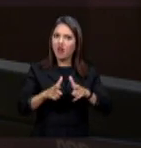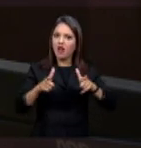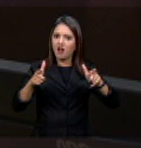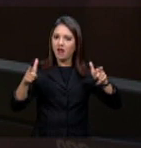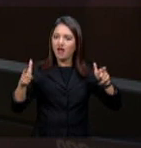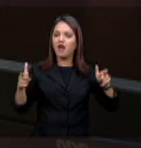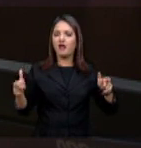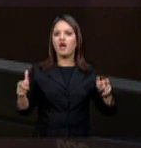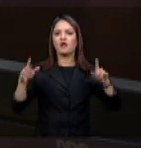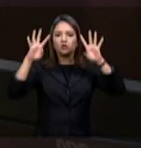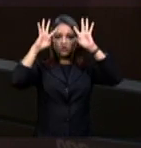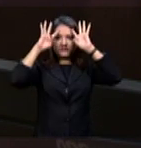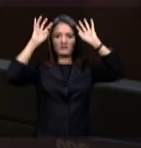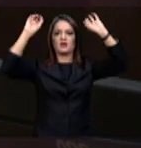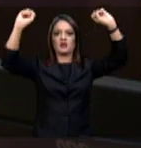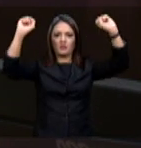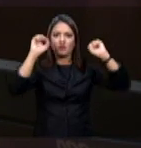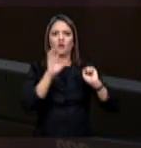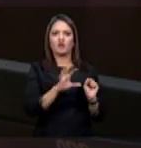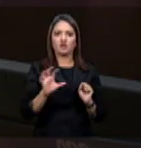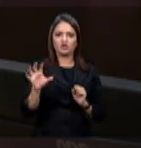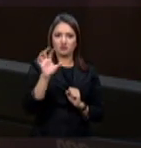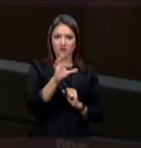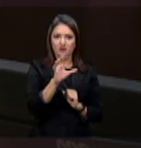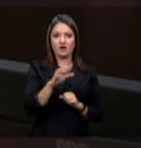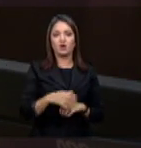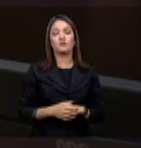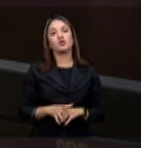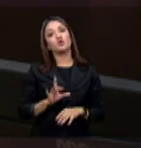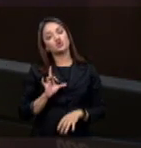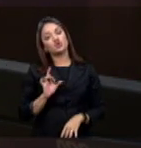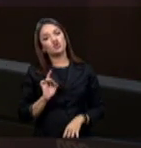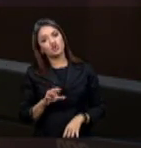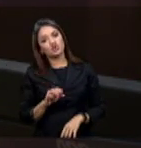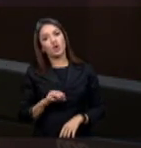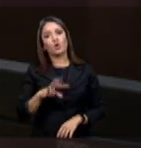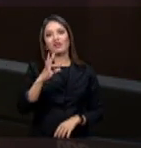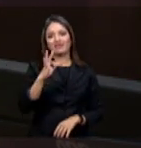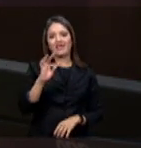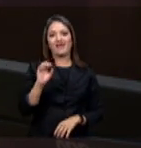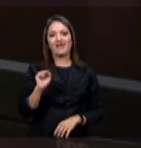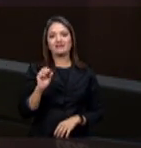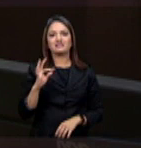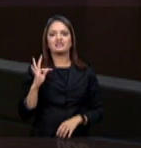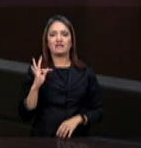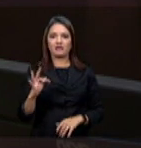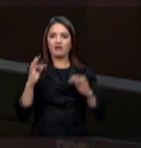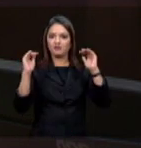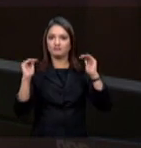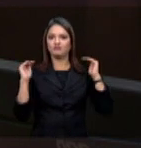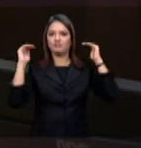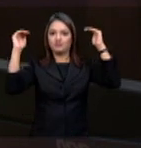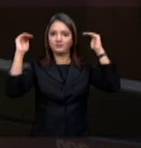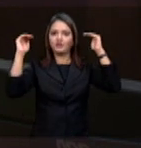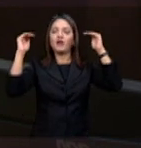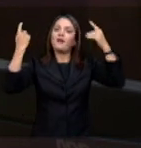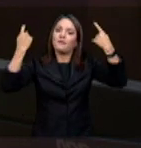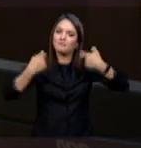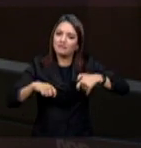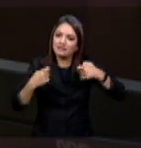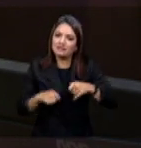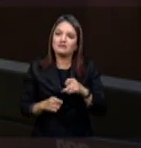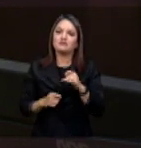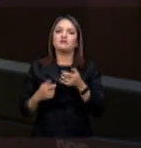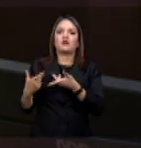também no âmbito dos tribunais regionais só no Tribunal Superior é que precisamos que este número a